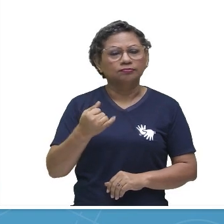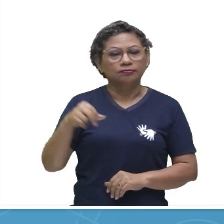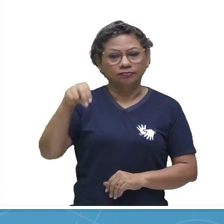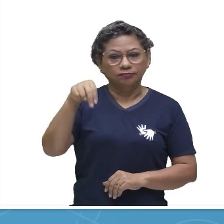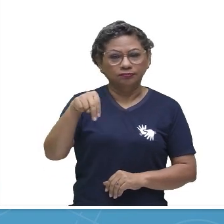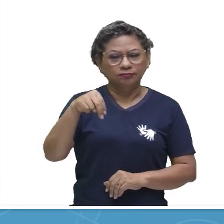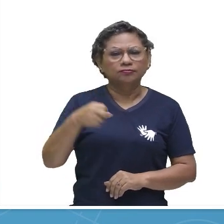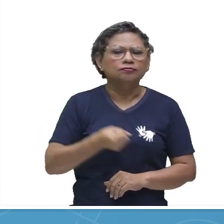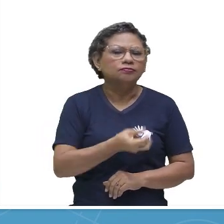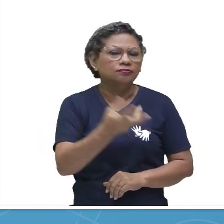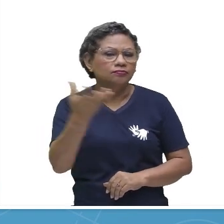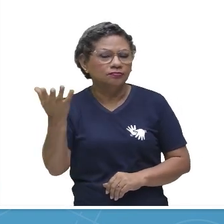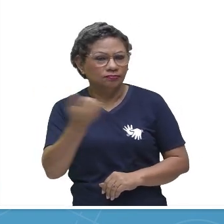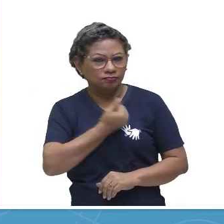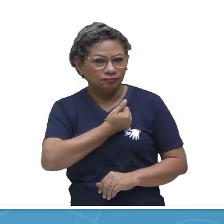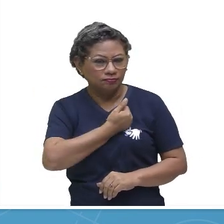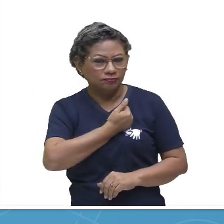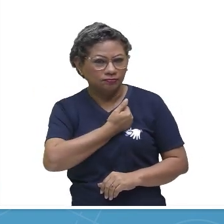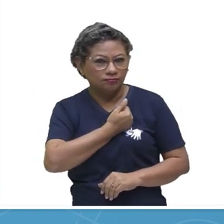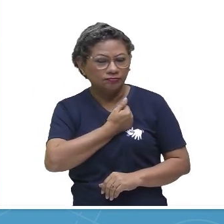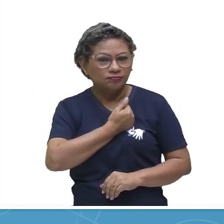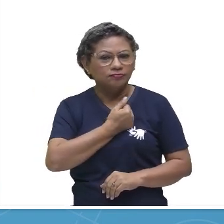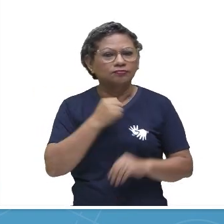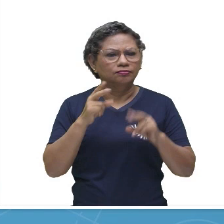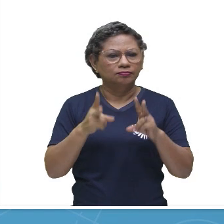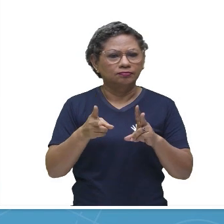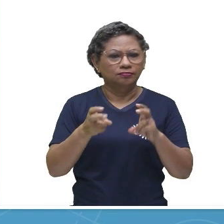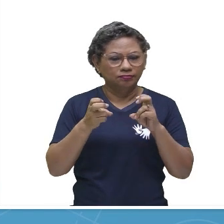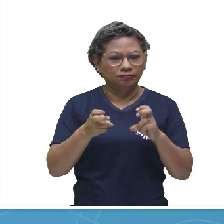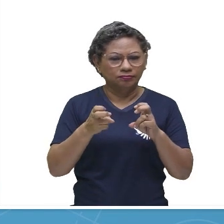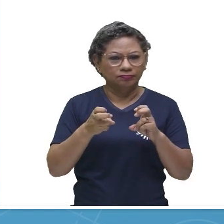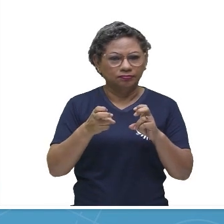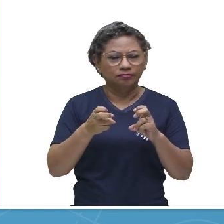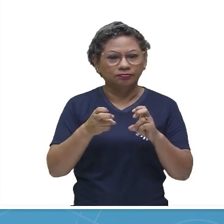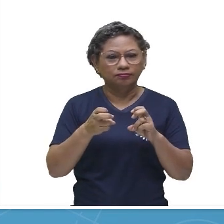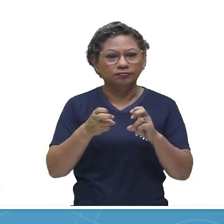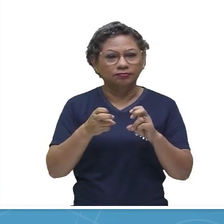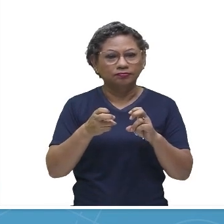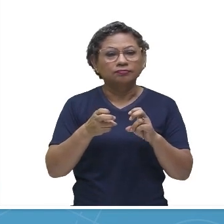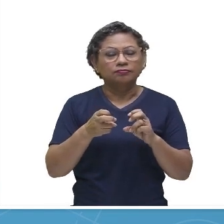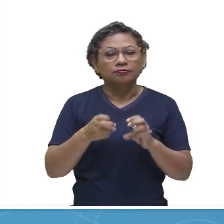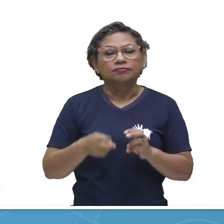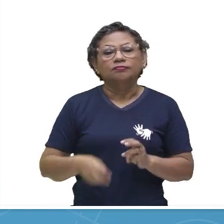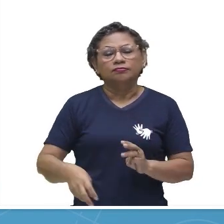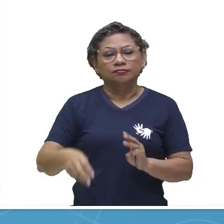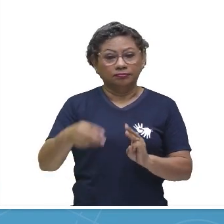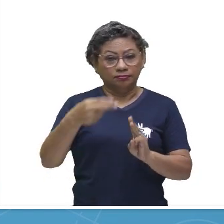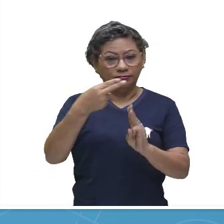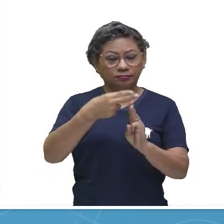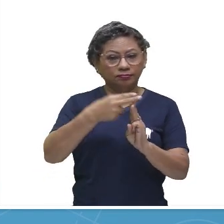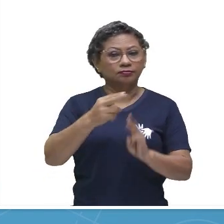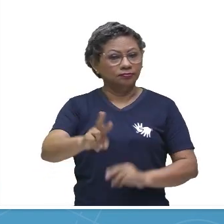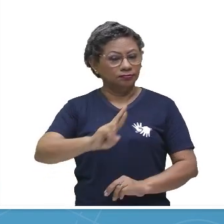será repetido, e B, que é a potência, é o nosso resultado, a nossa resposta. Então, de